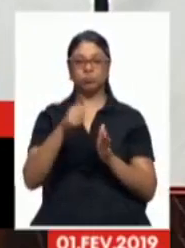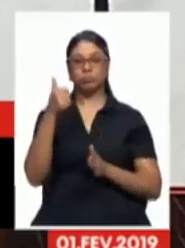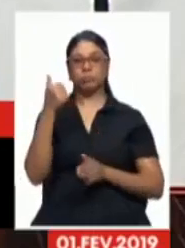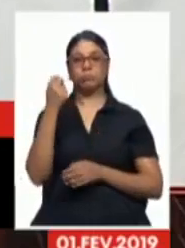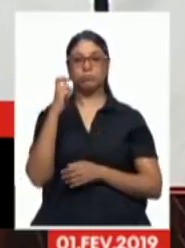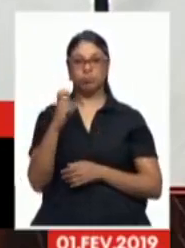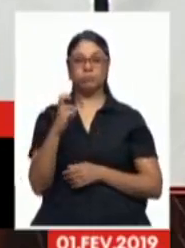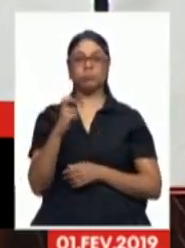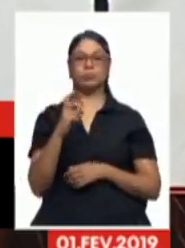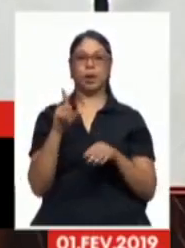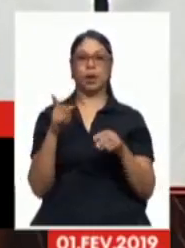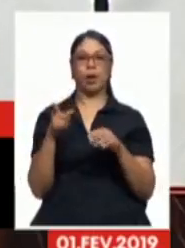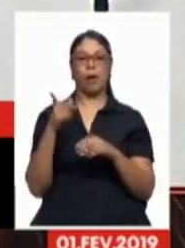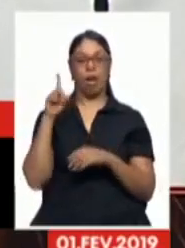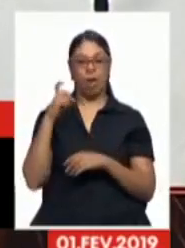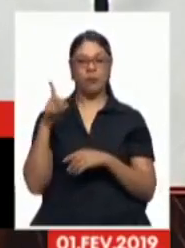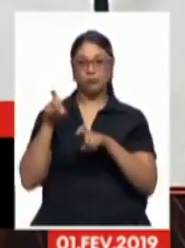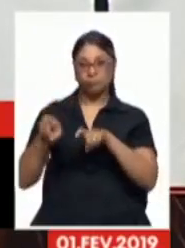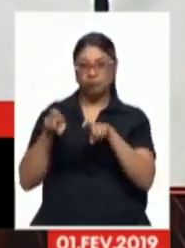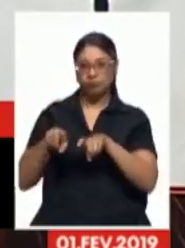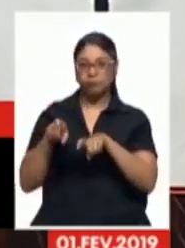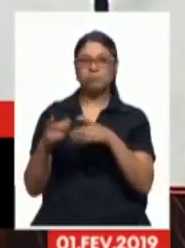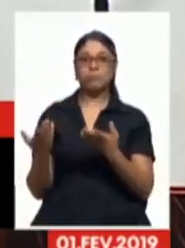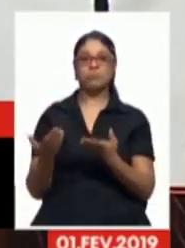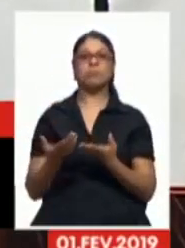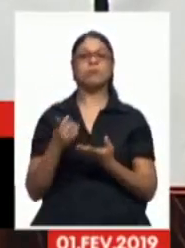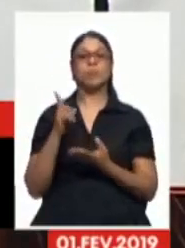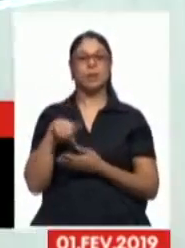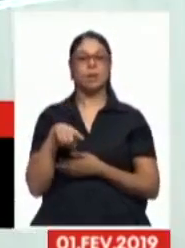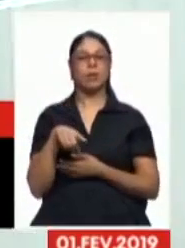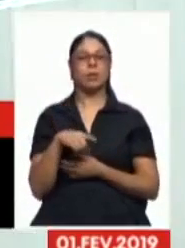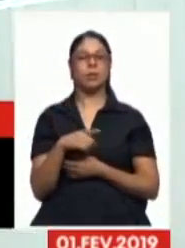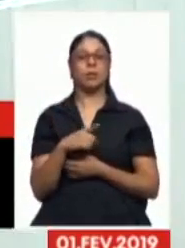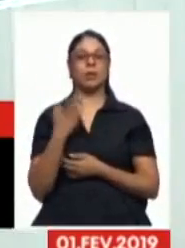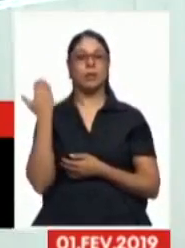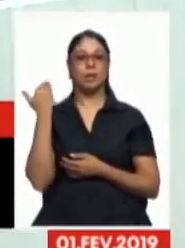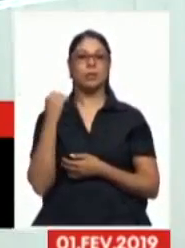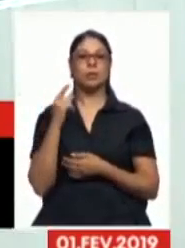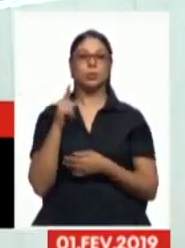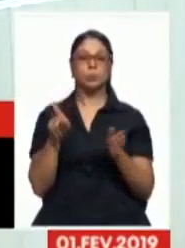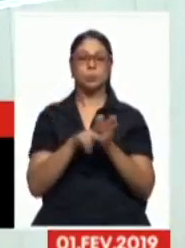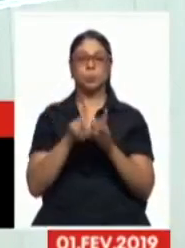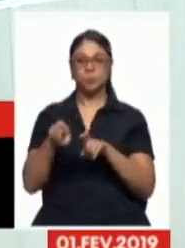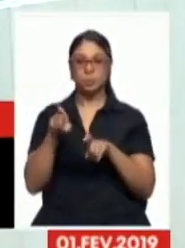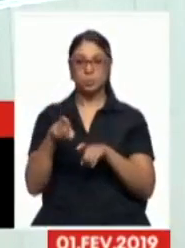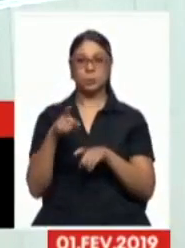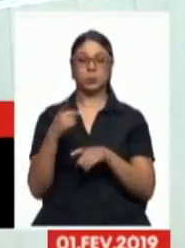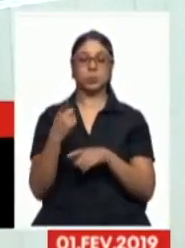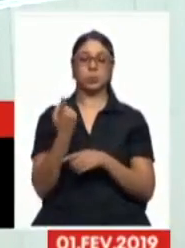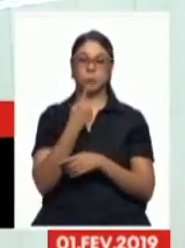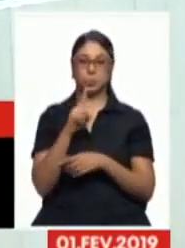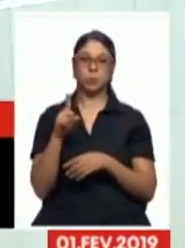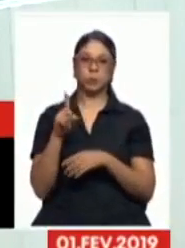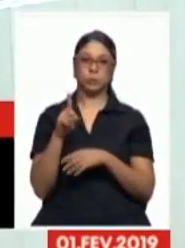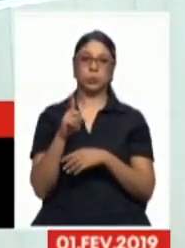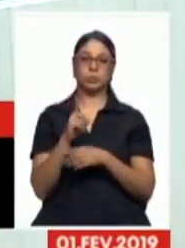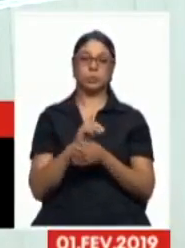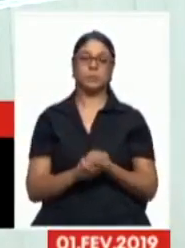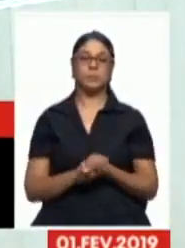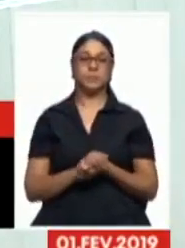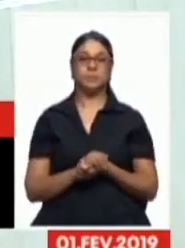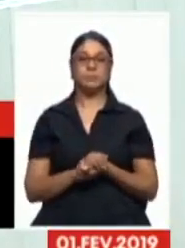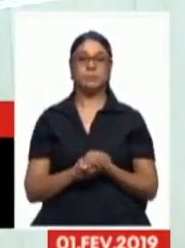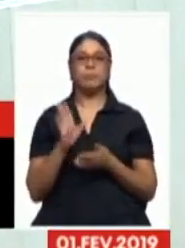rural. Ele foi presidente da Comissão de Agropecuária e Agroindústria na legislatura passada. Arlen de Paula